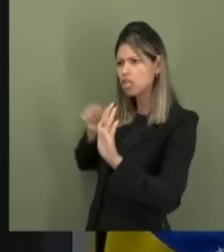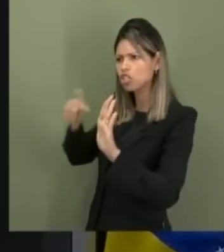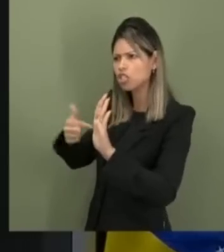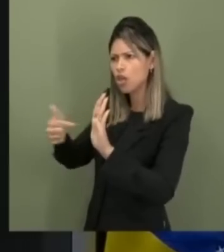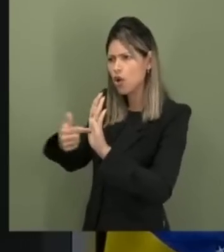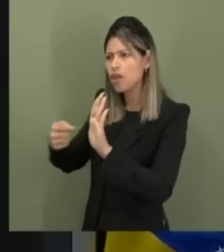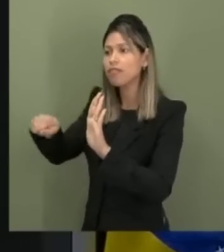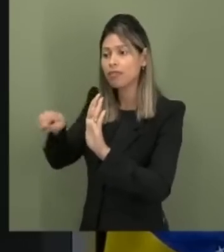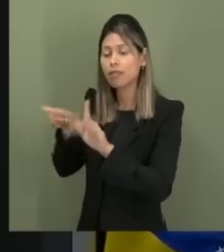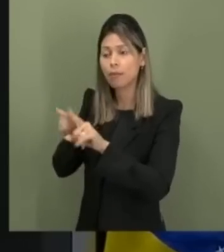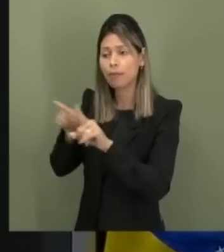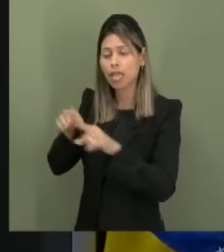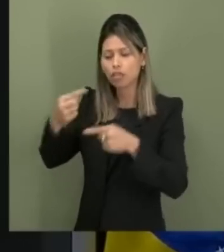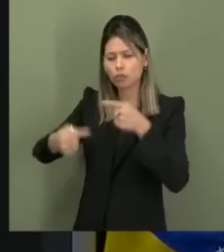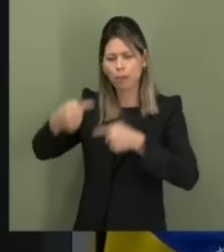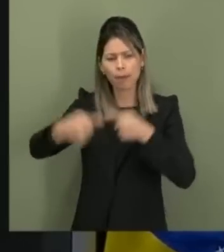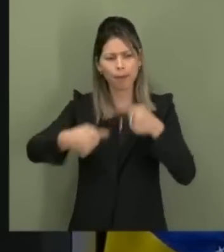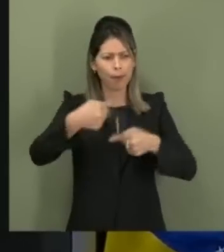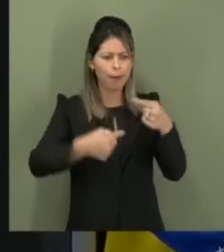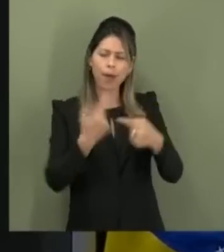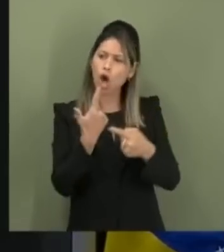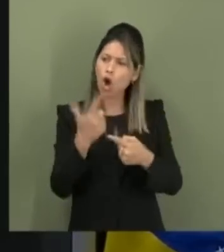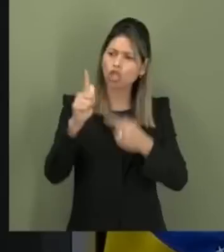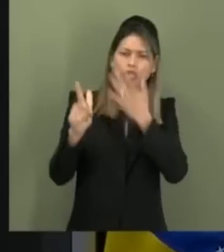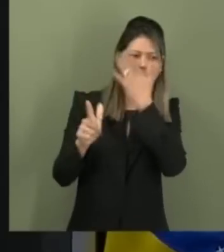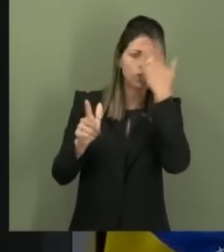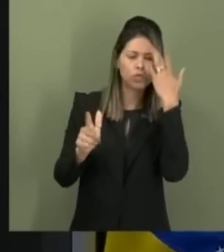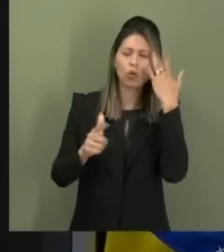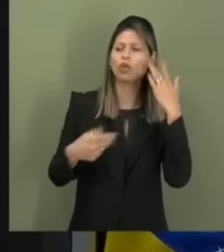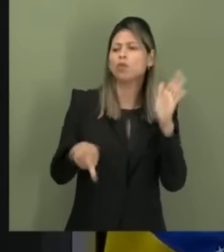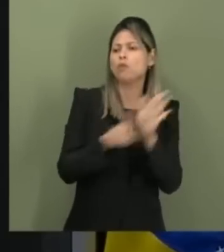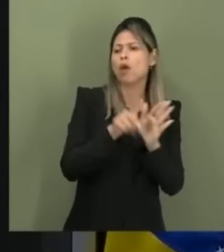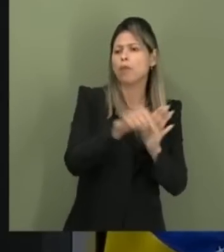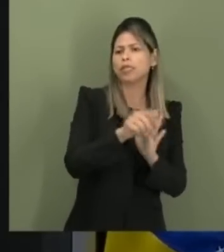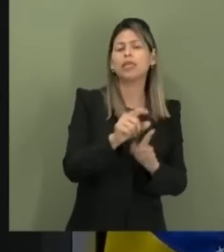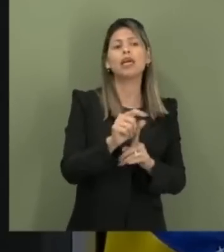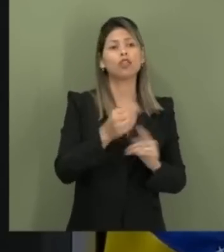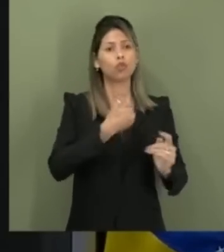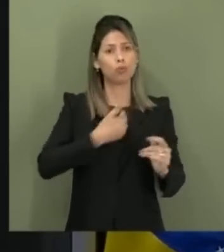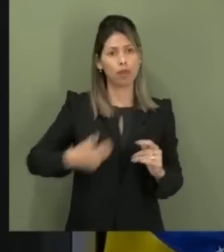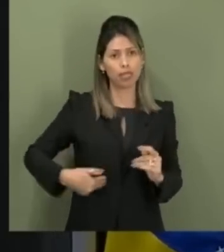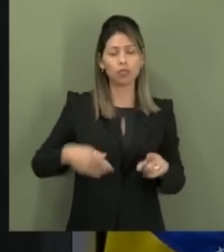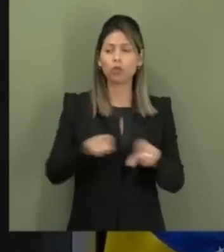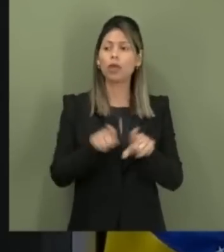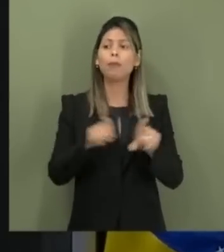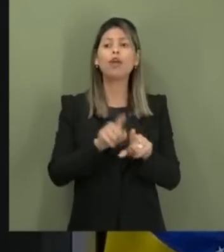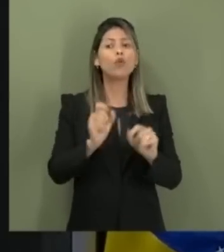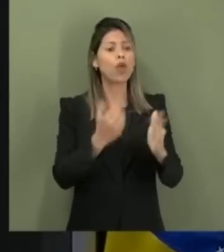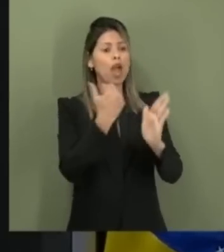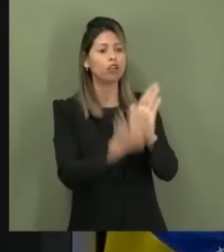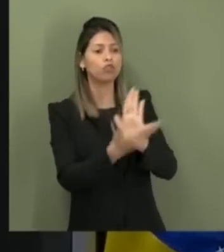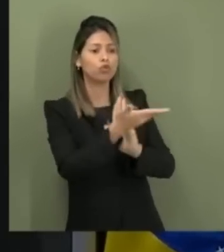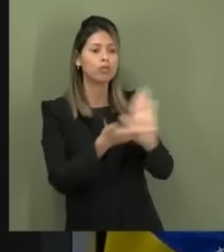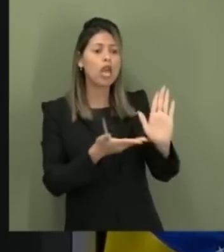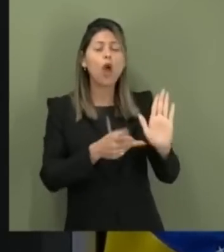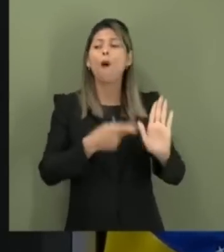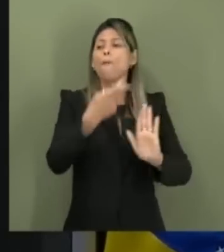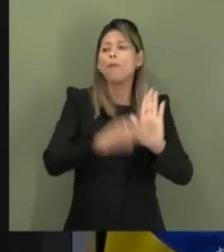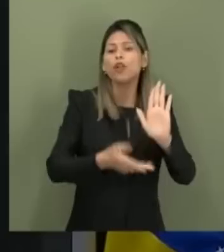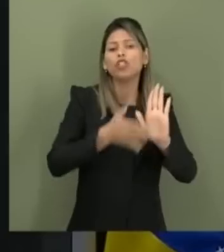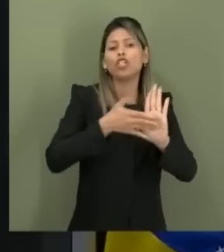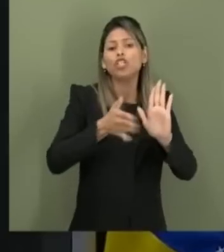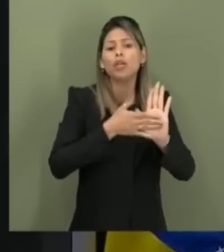outras autoridades da República, que prevê a criminalização de um planejamento para a prática